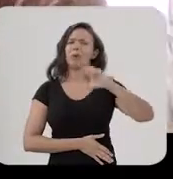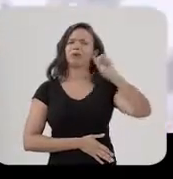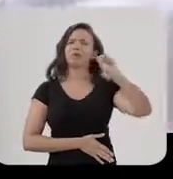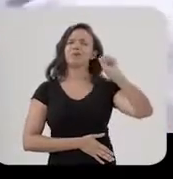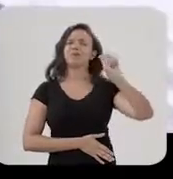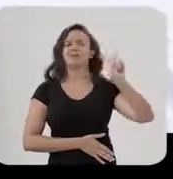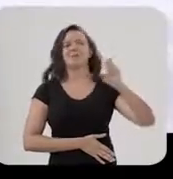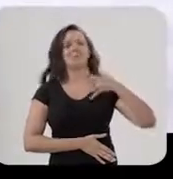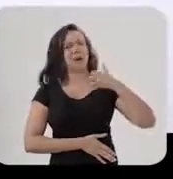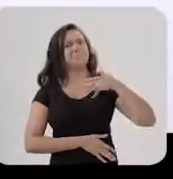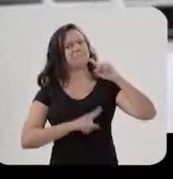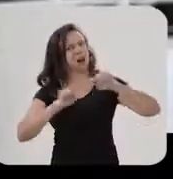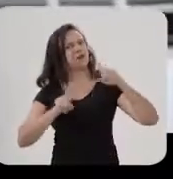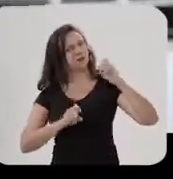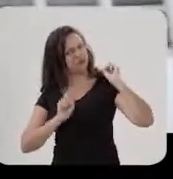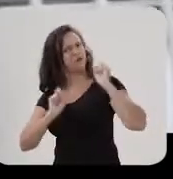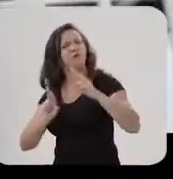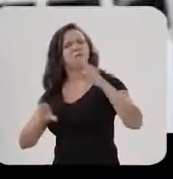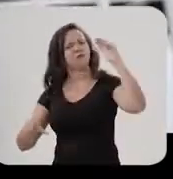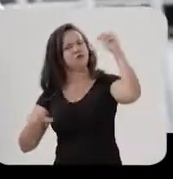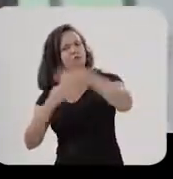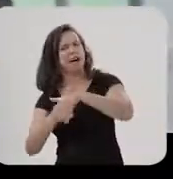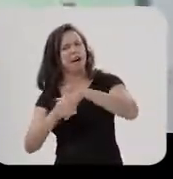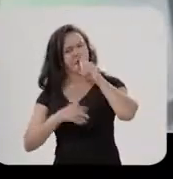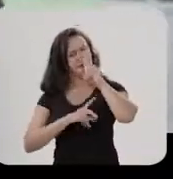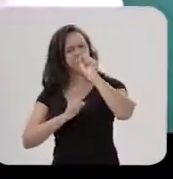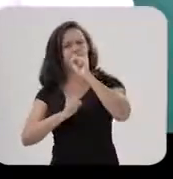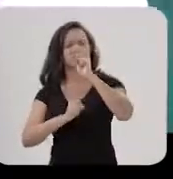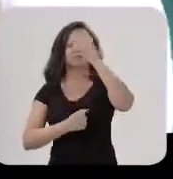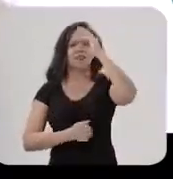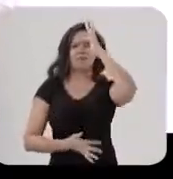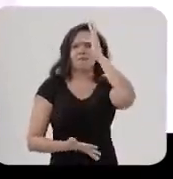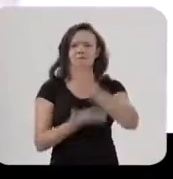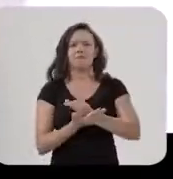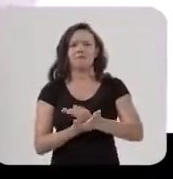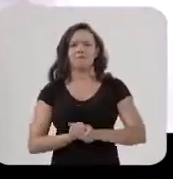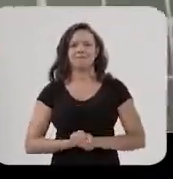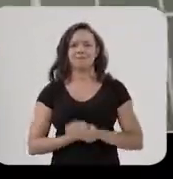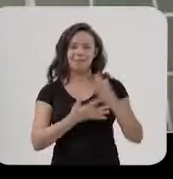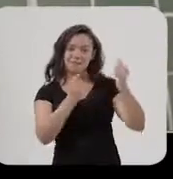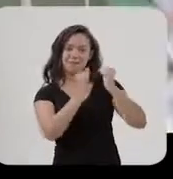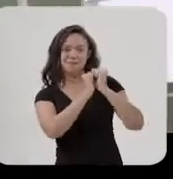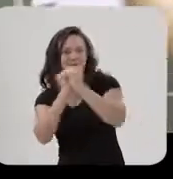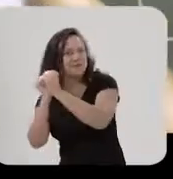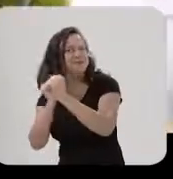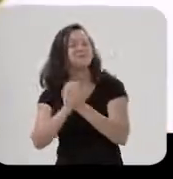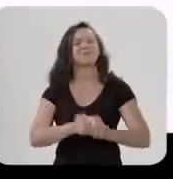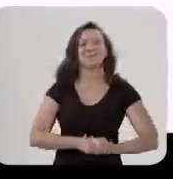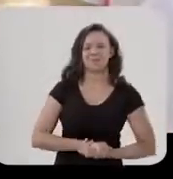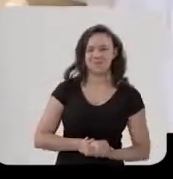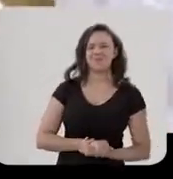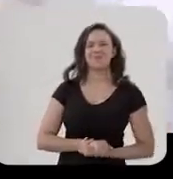vou votar, né? E aí, pessoal? Força e fé. Obrigado. Opa! Vamos junto, viu?